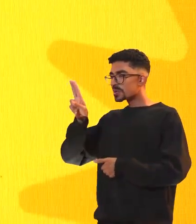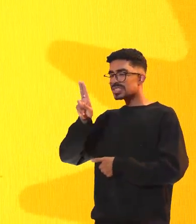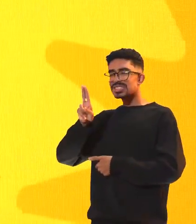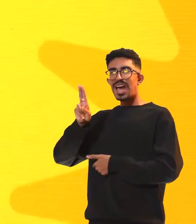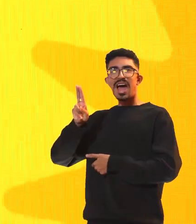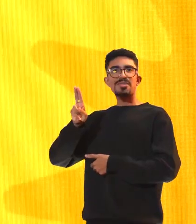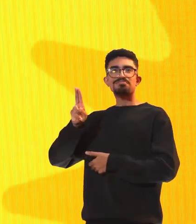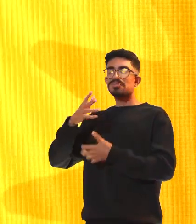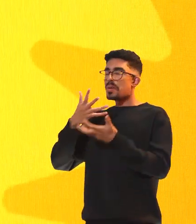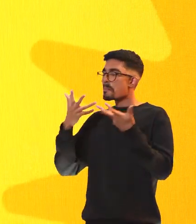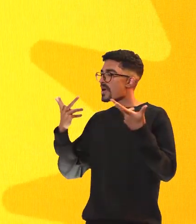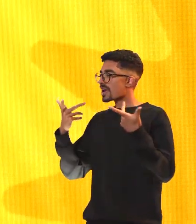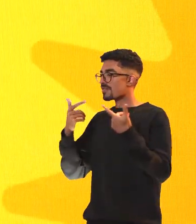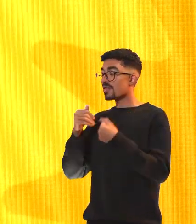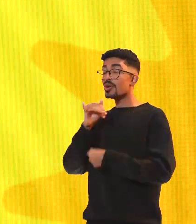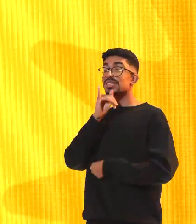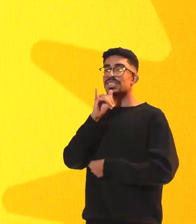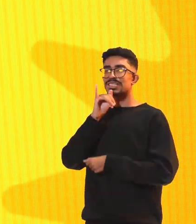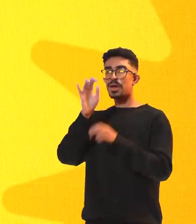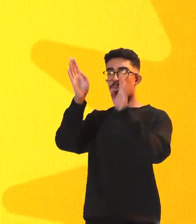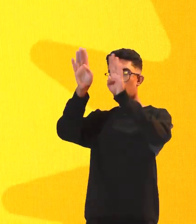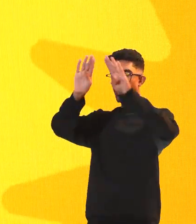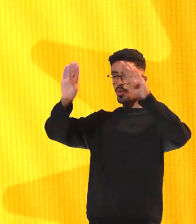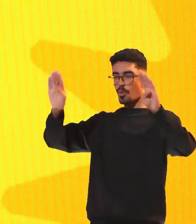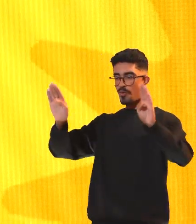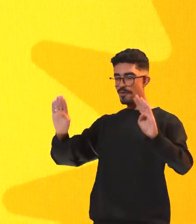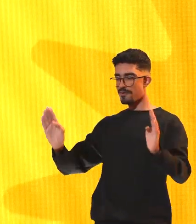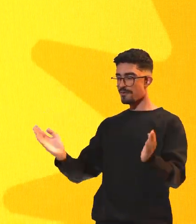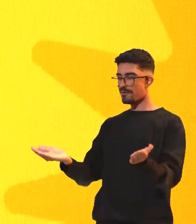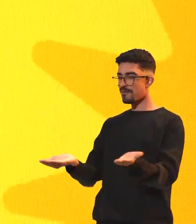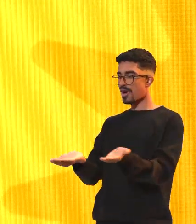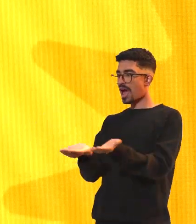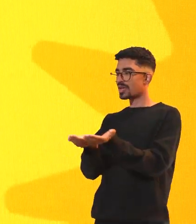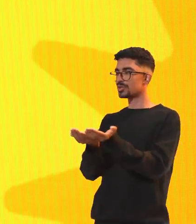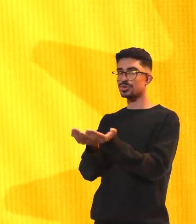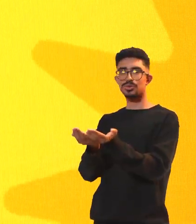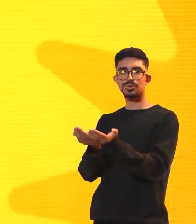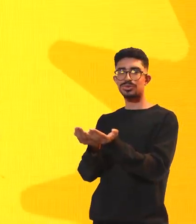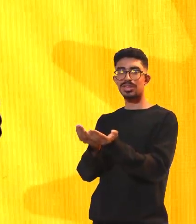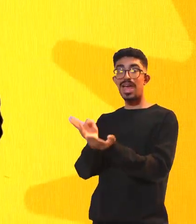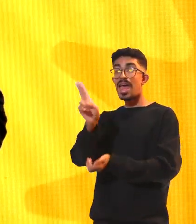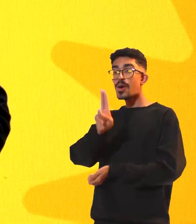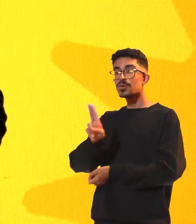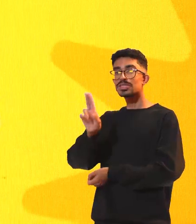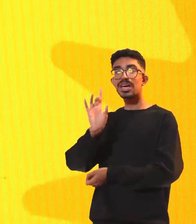termina dizendo, aquele que se purificar será usado para fins especiais.